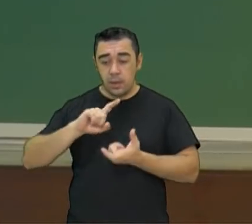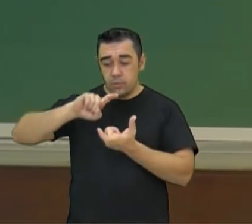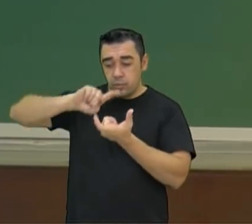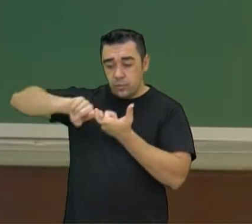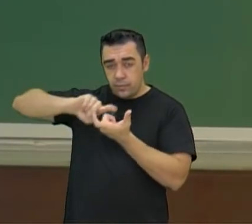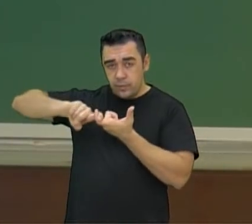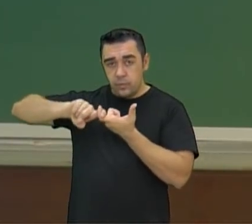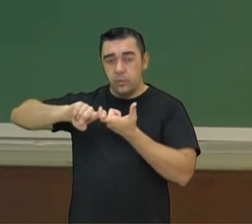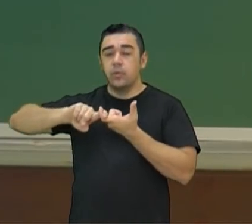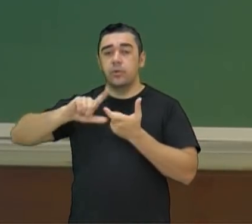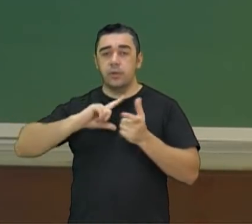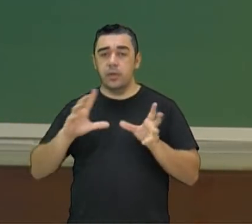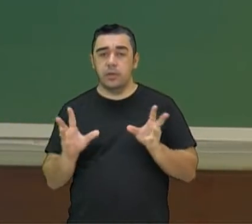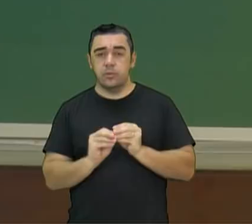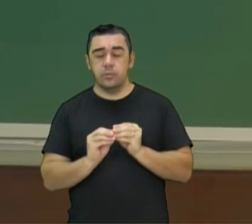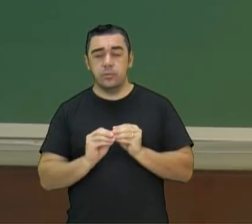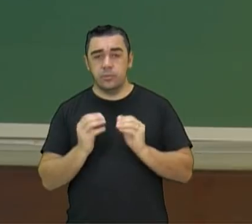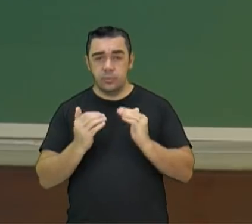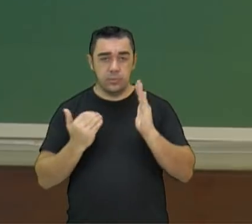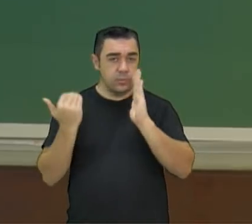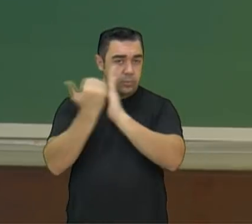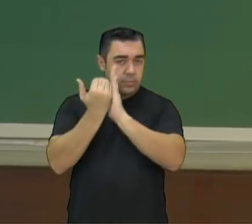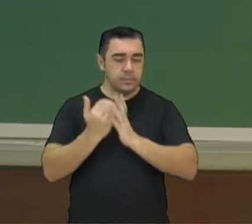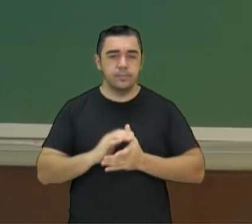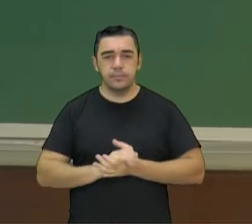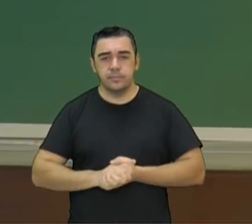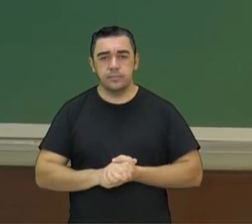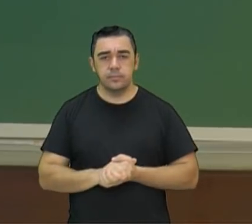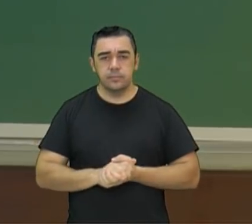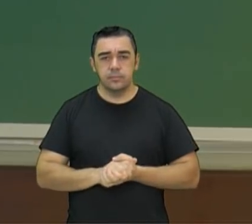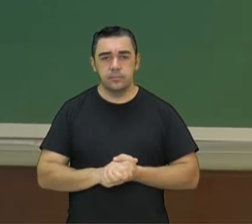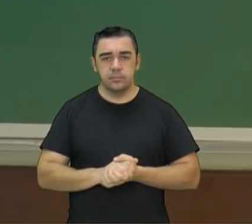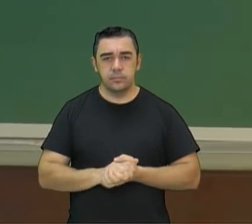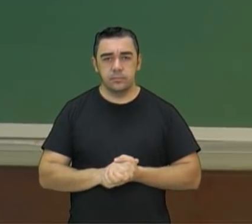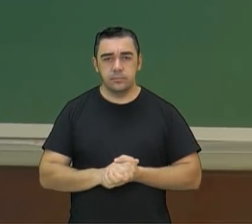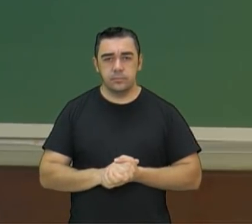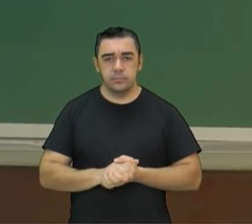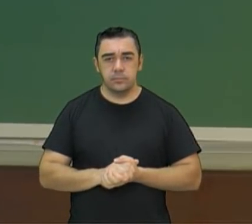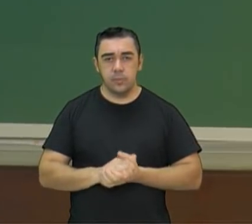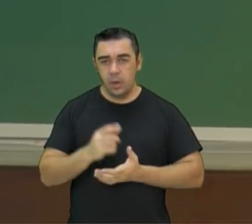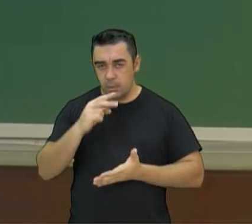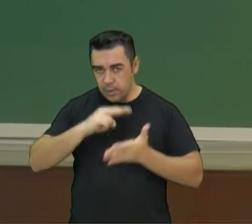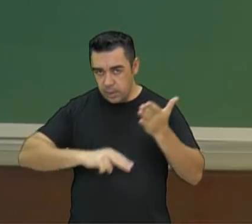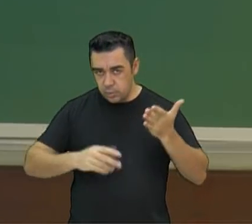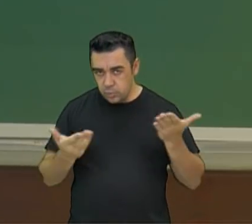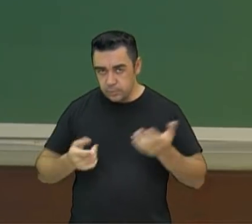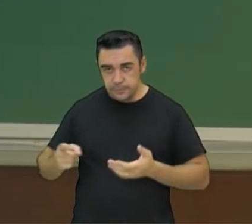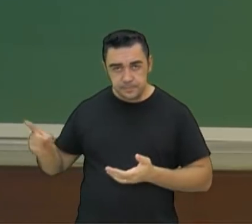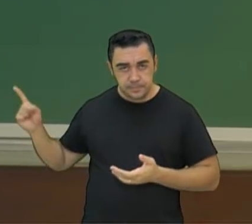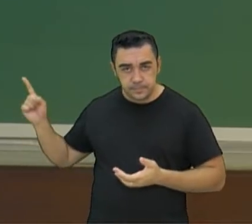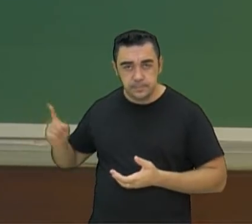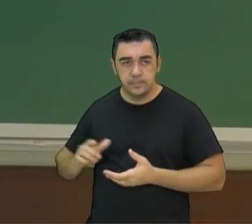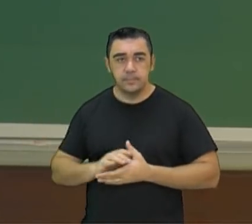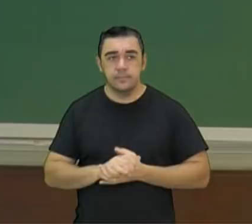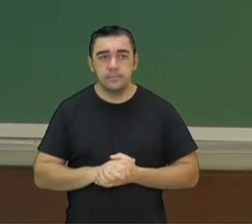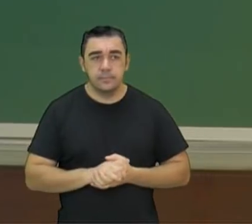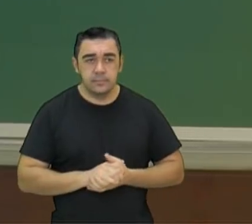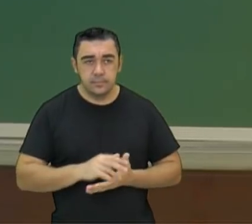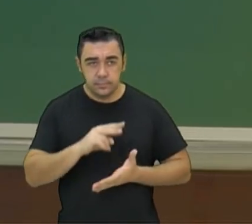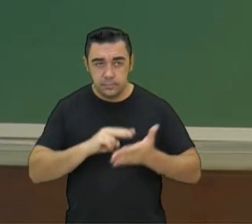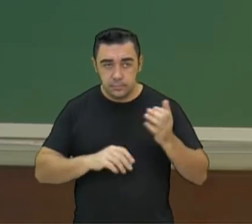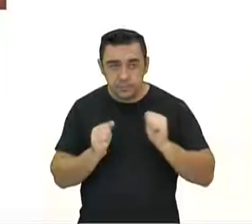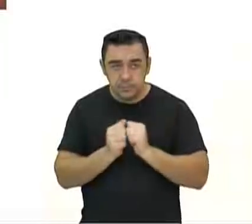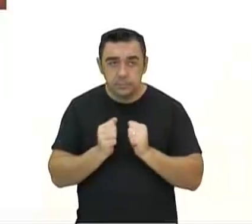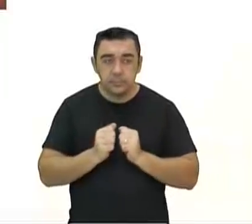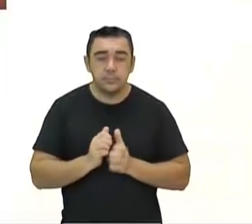superlativo absoluto e sintético, ok? Agora vamos para mais aqui uma leitura, vamos ver essa daqui. Então, vamos ler